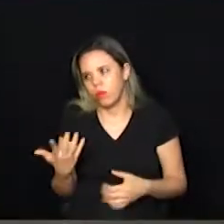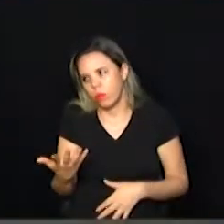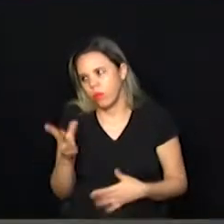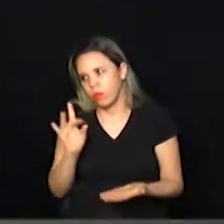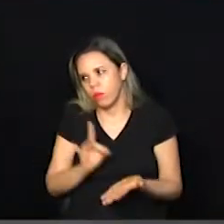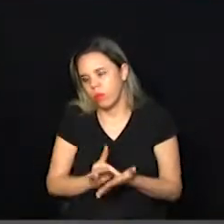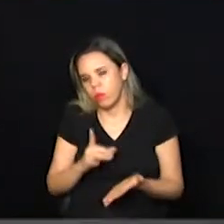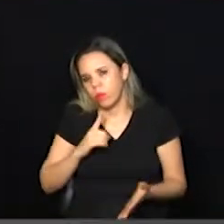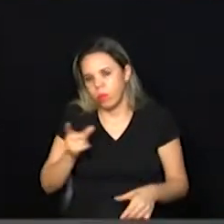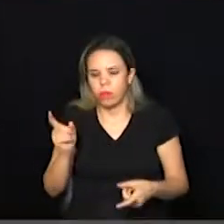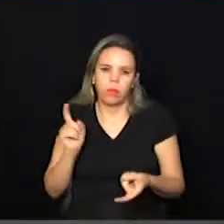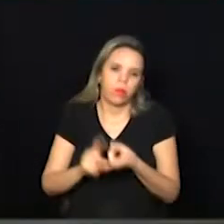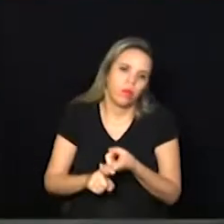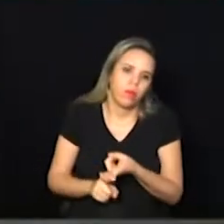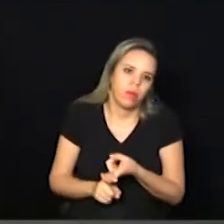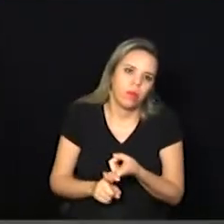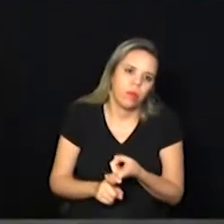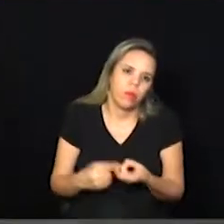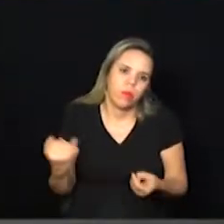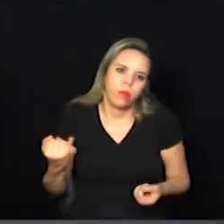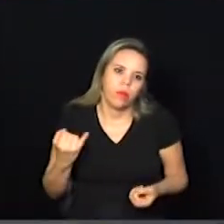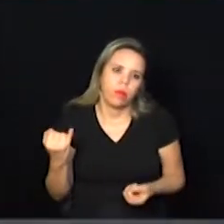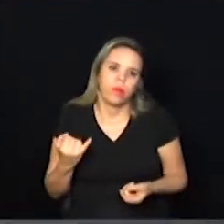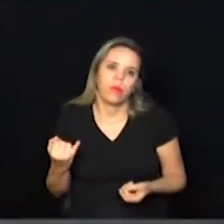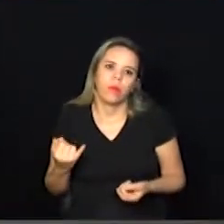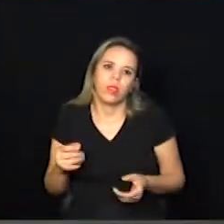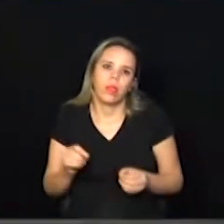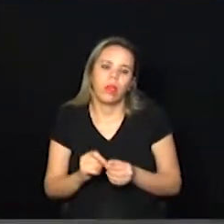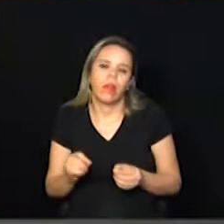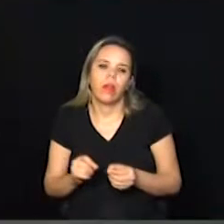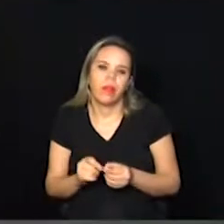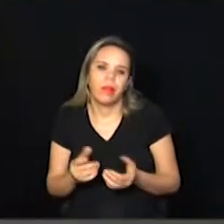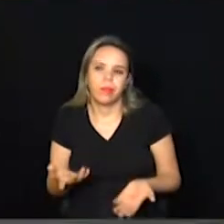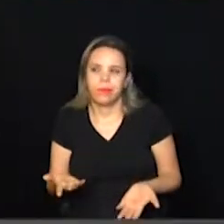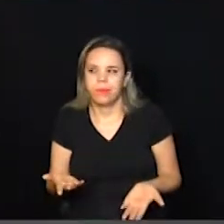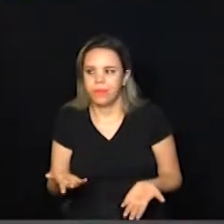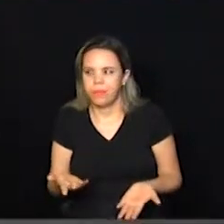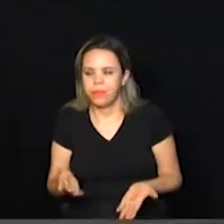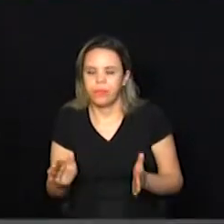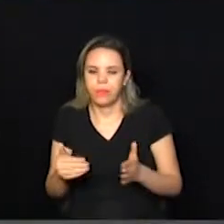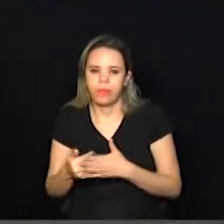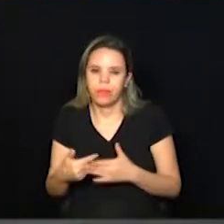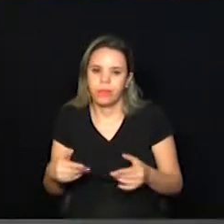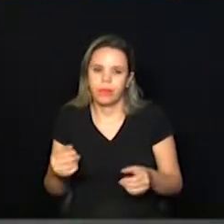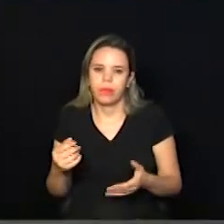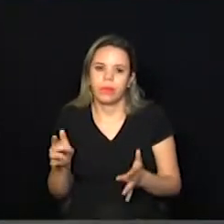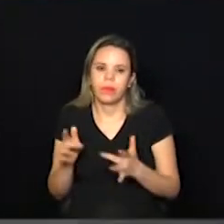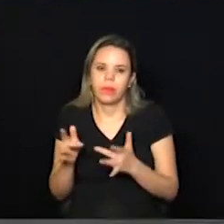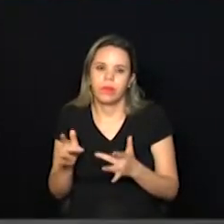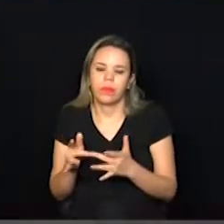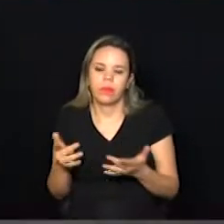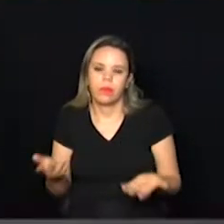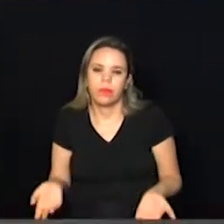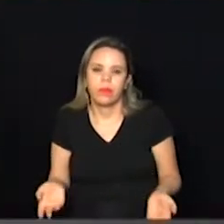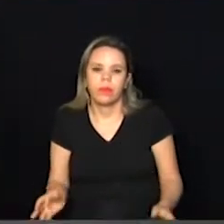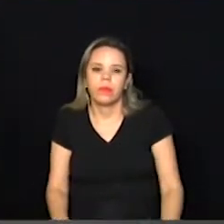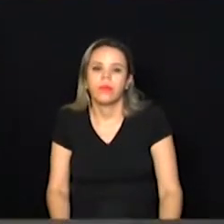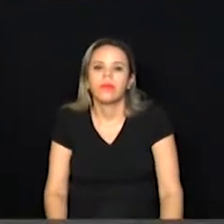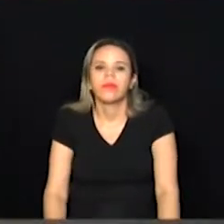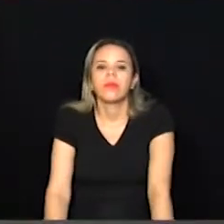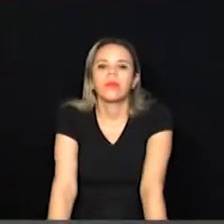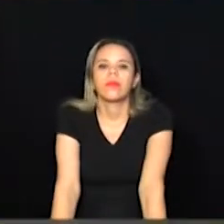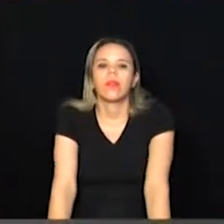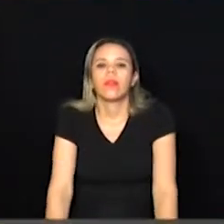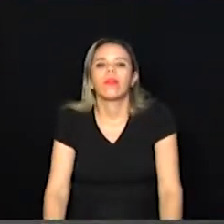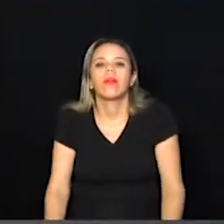houver uma punição, que aí é importante que a vara faça esse caminho. Então, a gente está fechando esses contatos. A equipe do